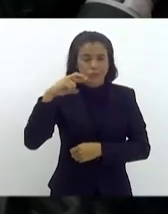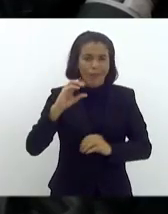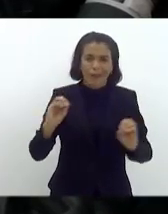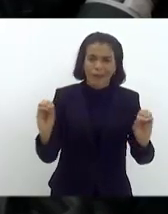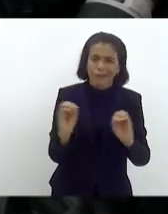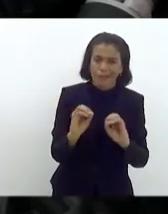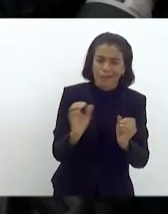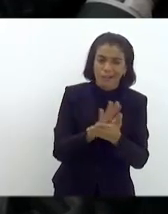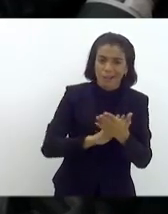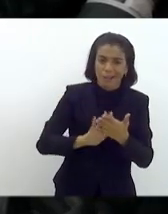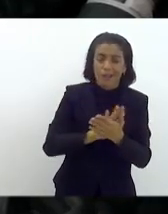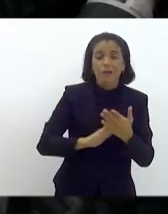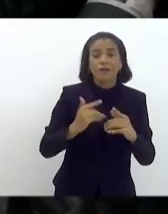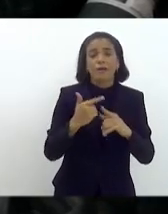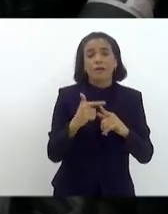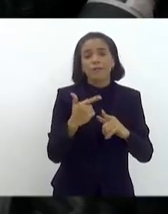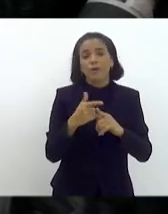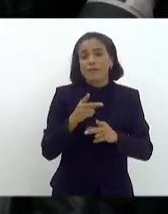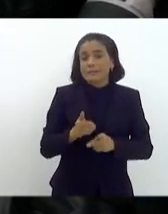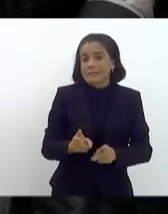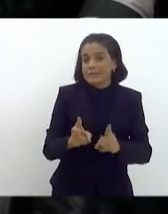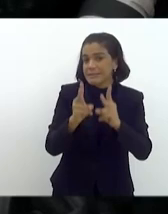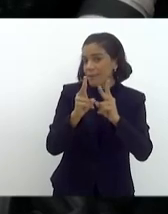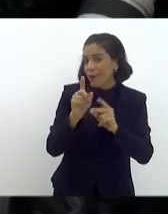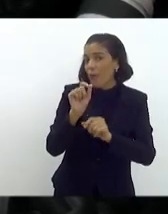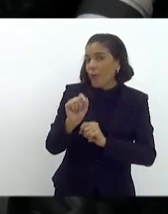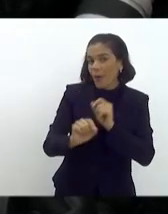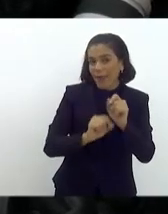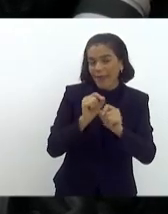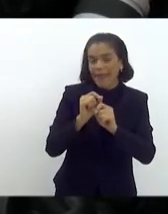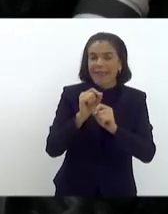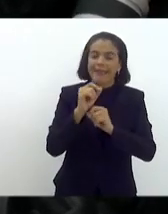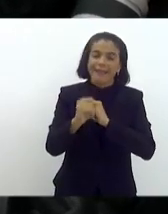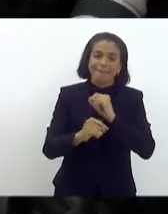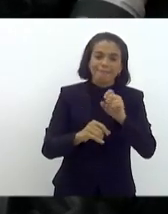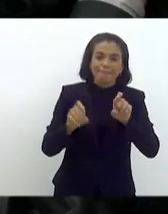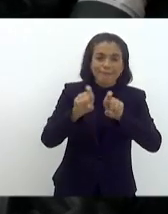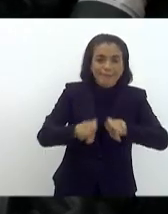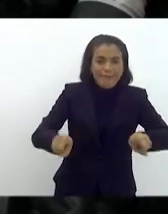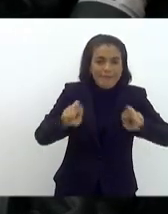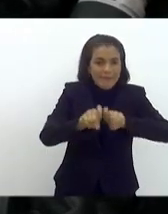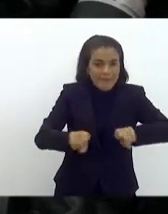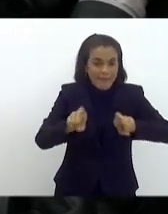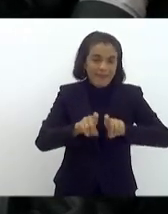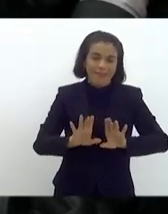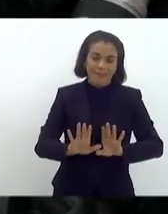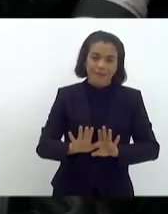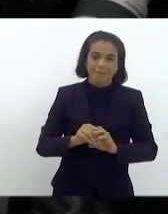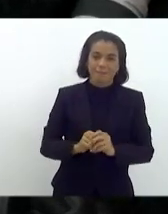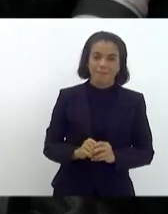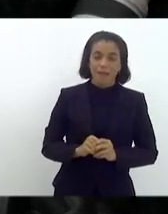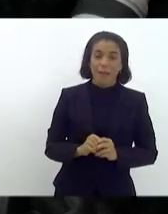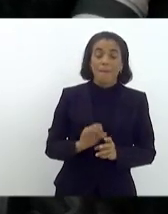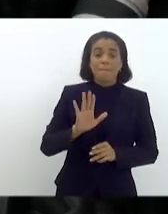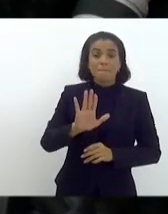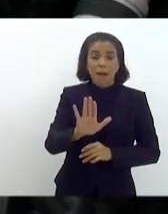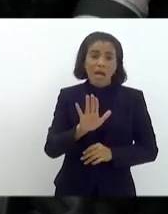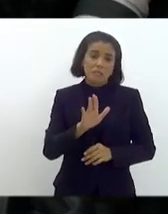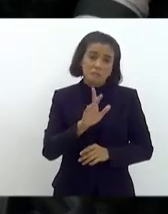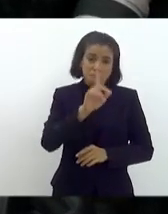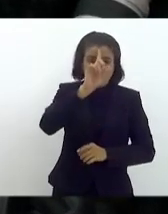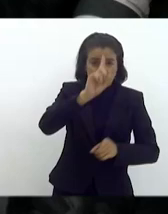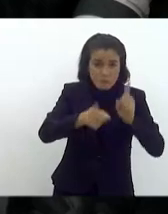porque a grande imensa maioria são analógicos e isso será delegado investigação